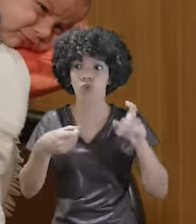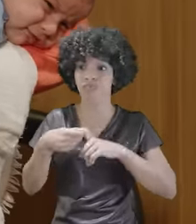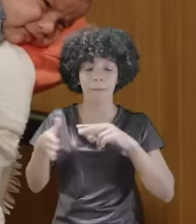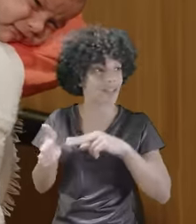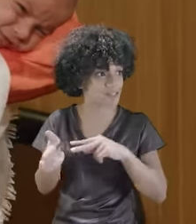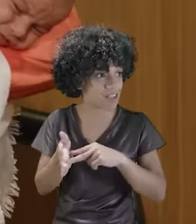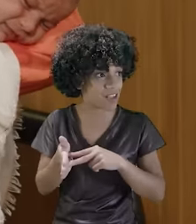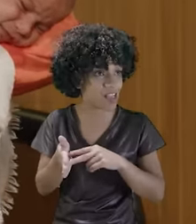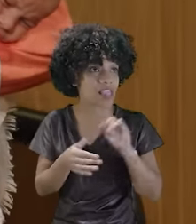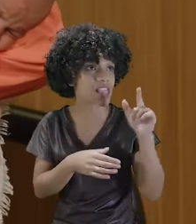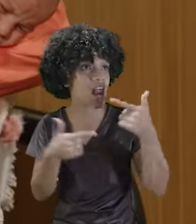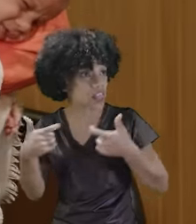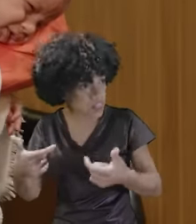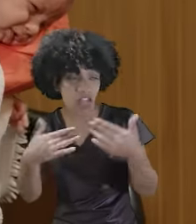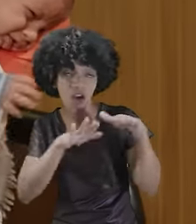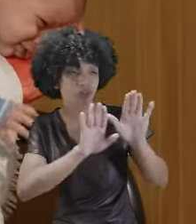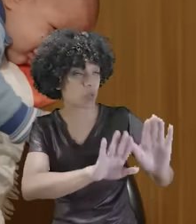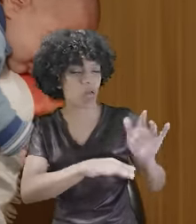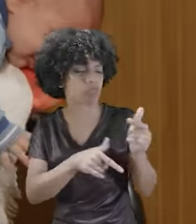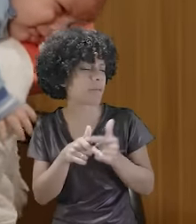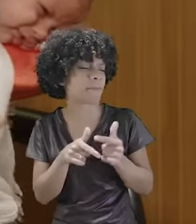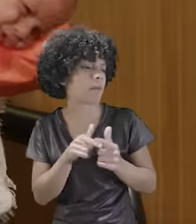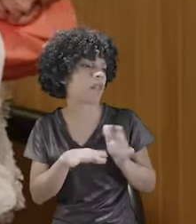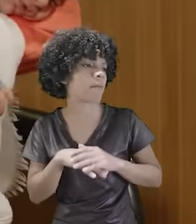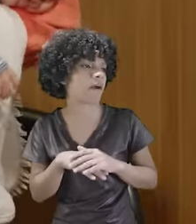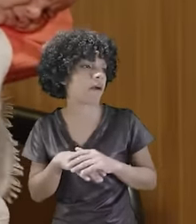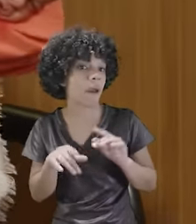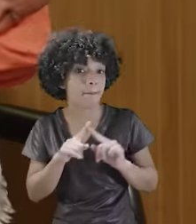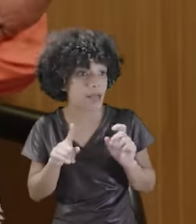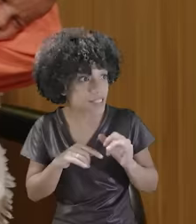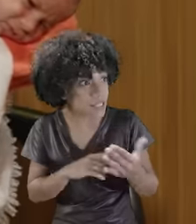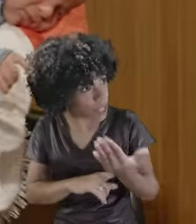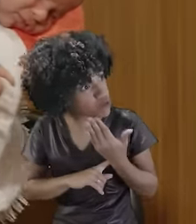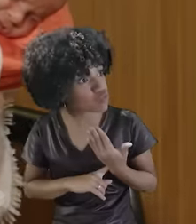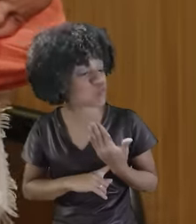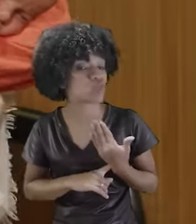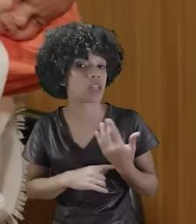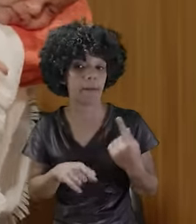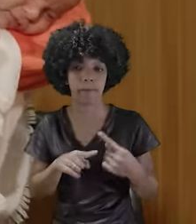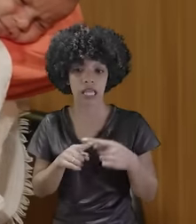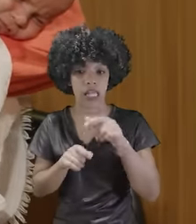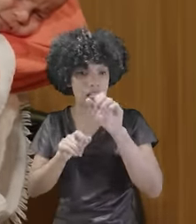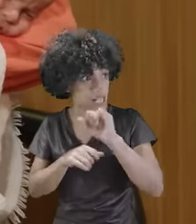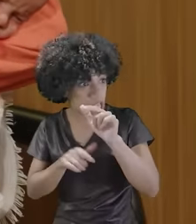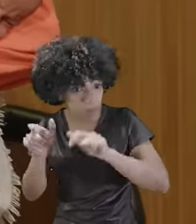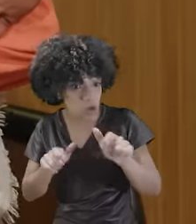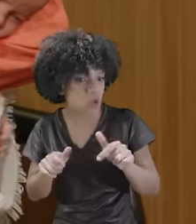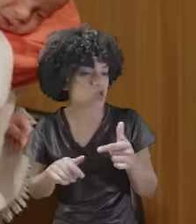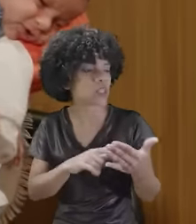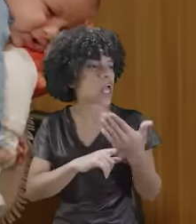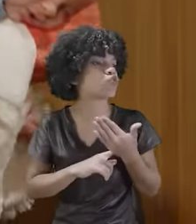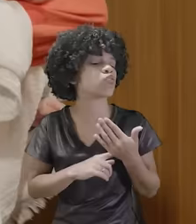para filha fez muito tempo mesmo que tá lá guerra eu fico lá não tem problema se mesma coisa daqui que as pessoas não me ajuda não me